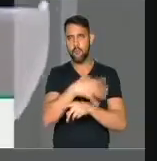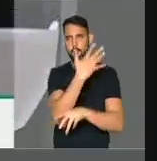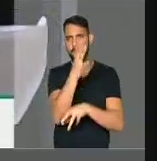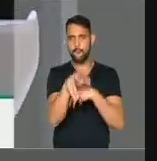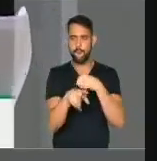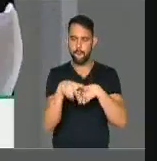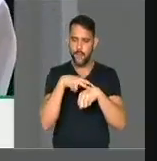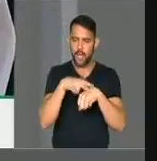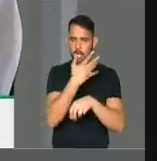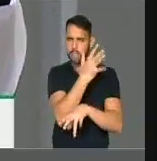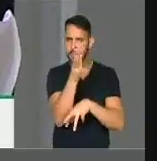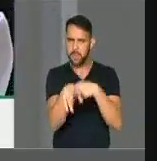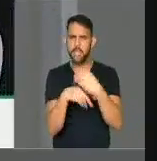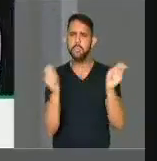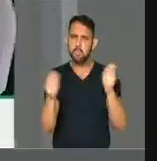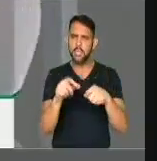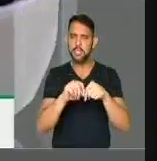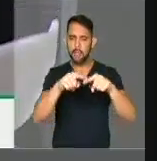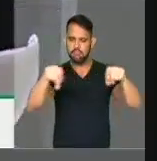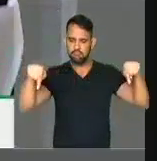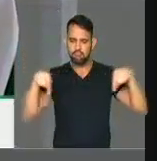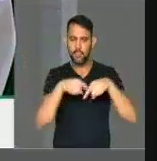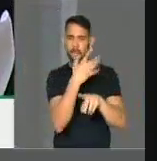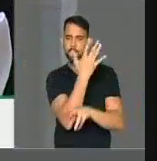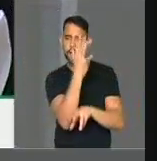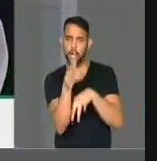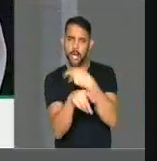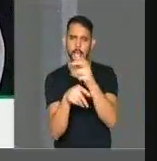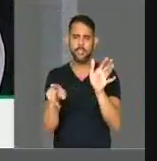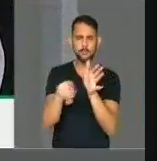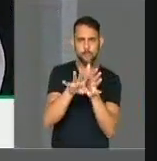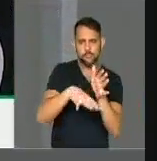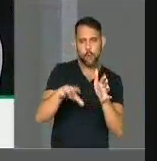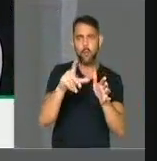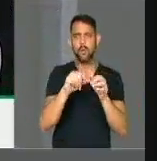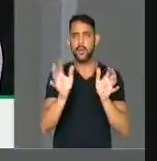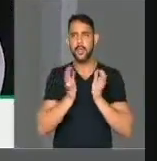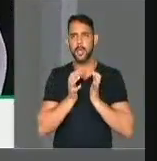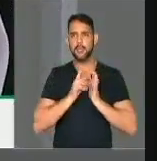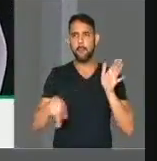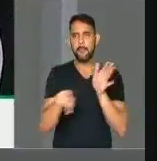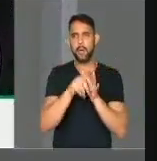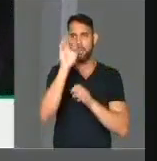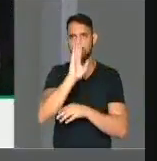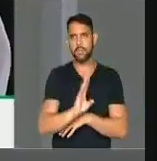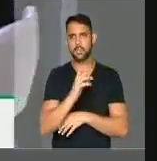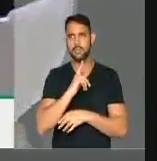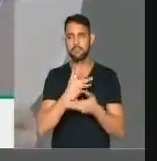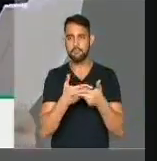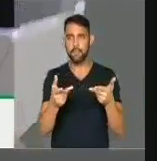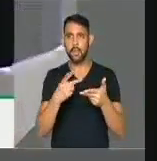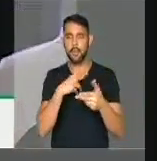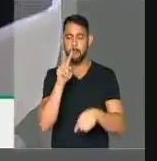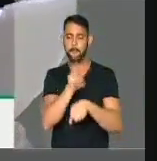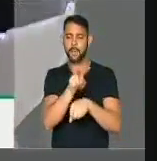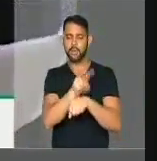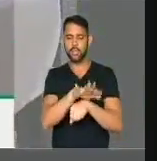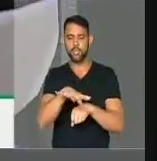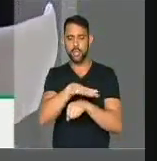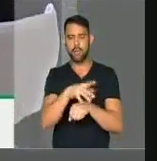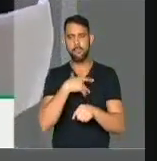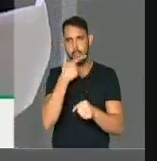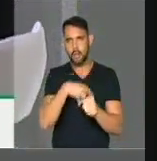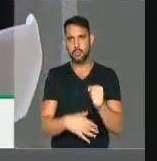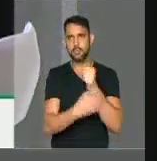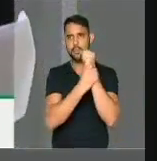para que nós possamos ter todas as florestas, todo esse meio ambiente como um patrimônio nacional, como um patrimônio verde, para